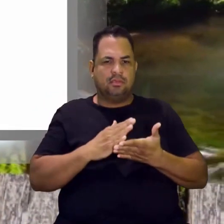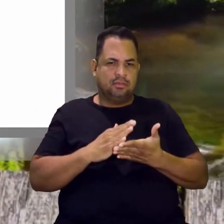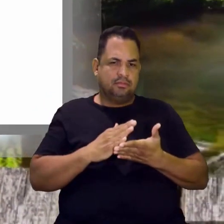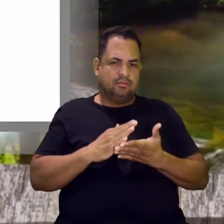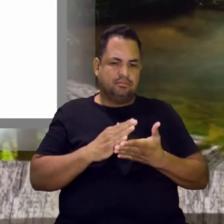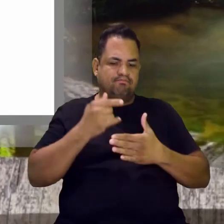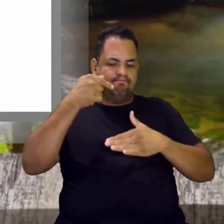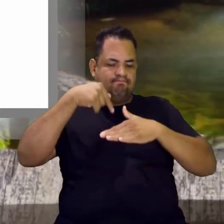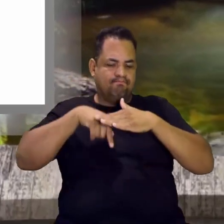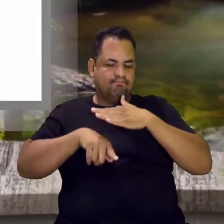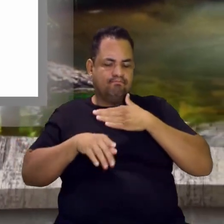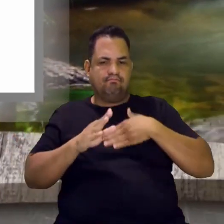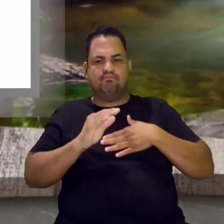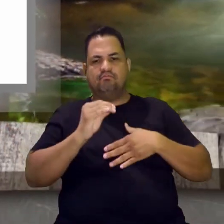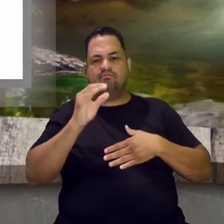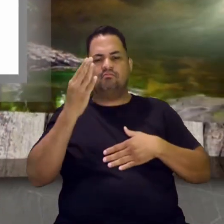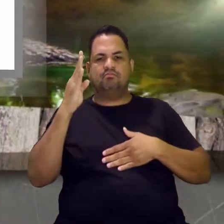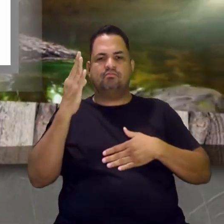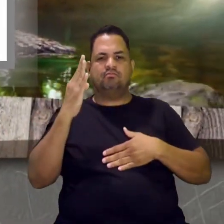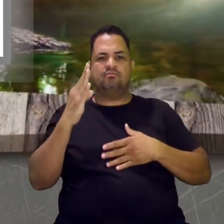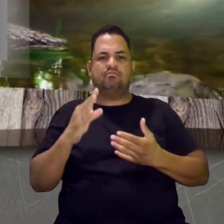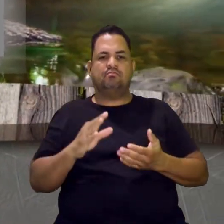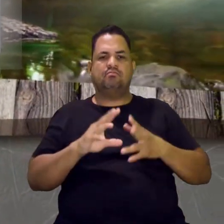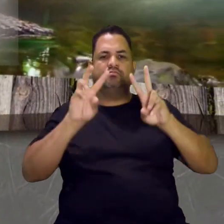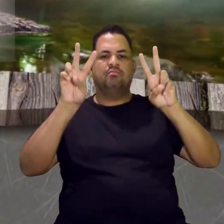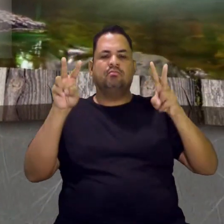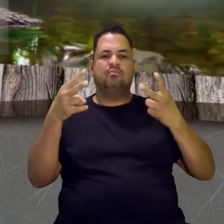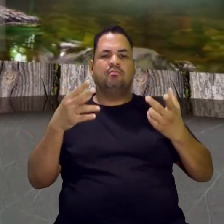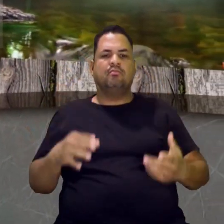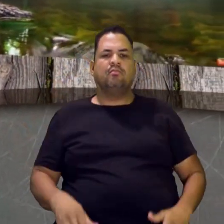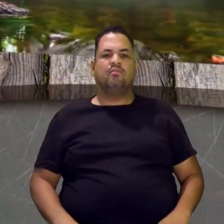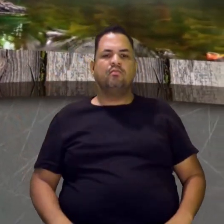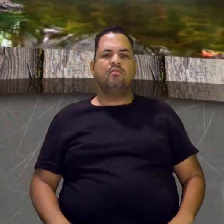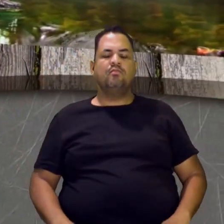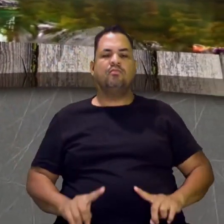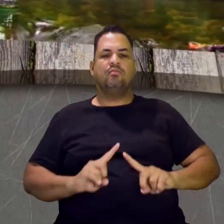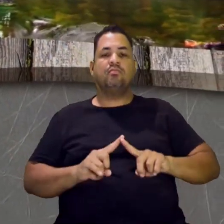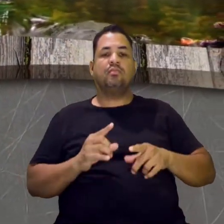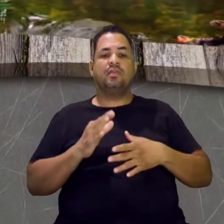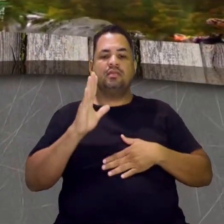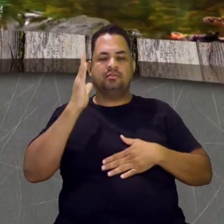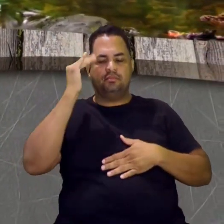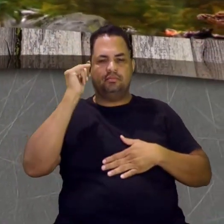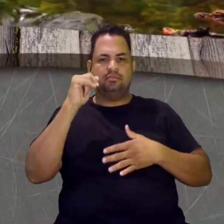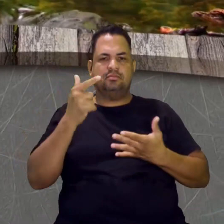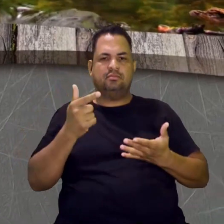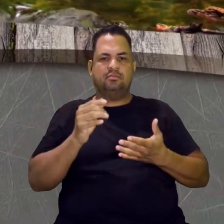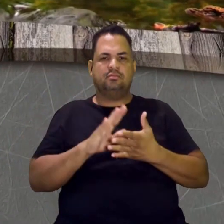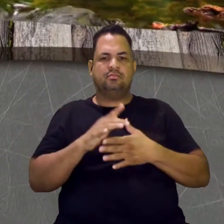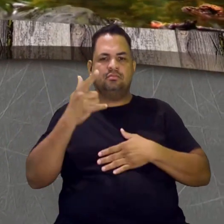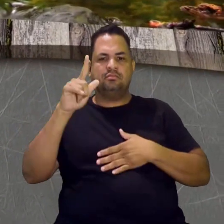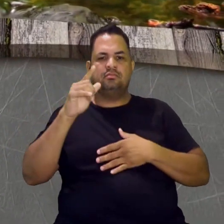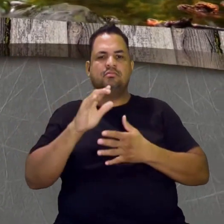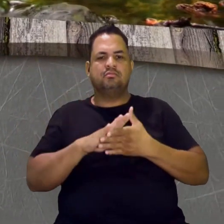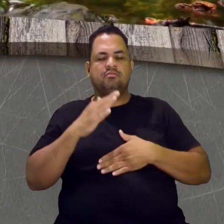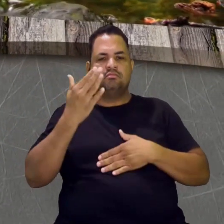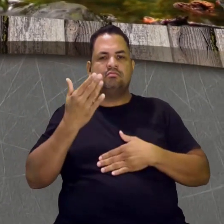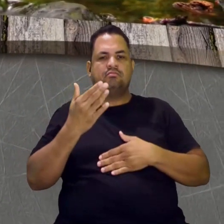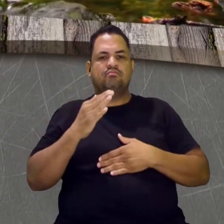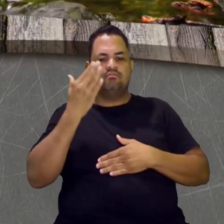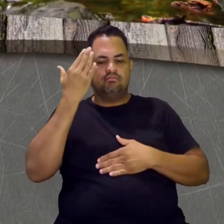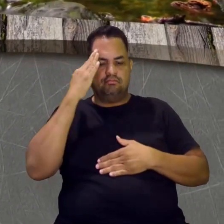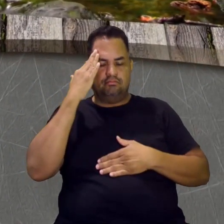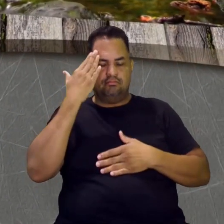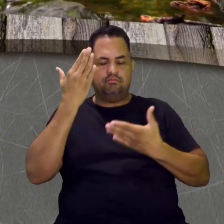a aprofundar mais um pouquinho na biologia, né, o nosso assunto, tá? Mas eu tenho certeza que você vai conseguir tirar de letra. E